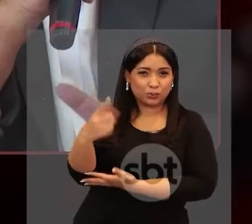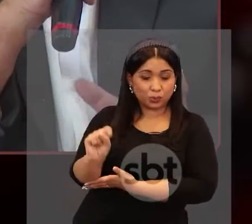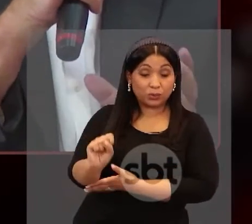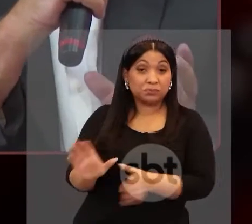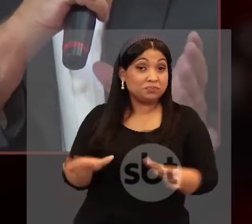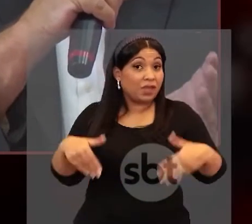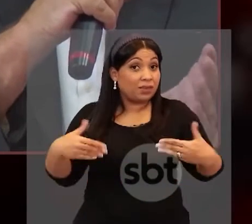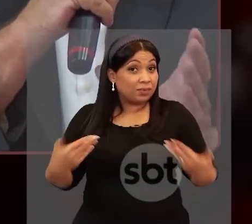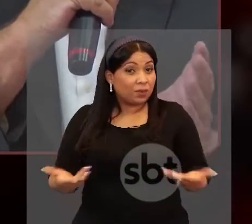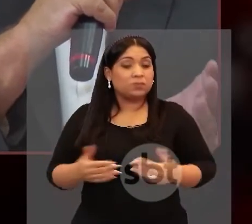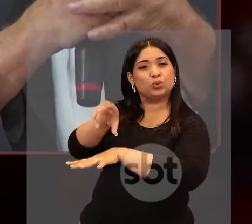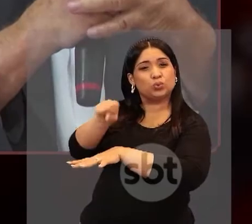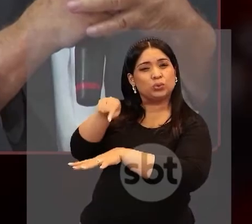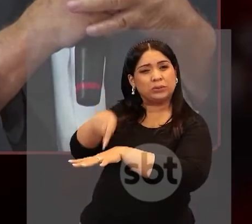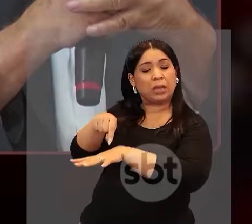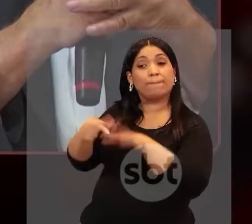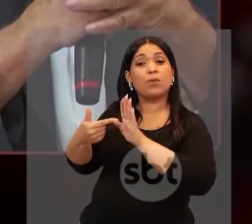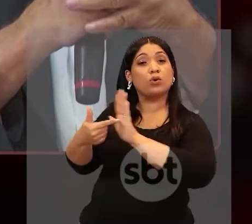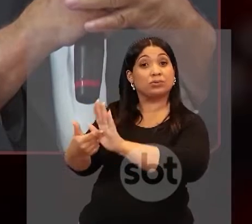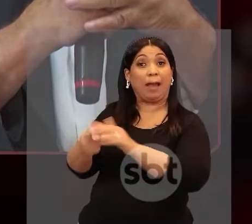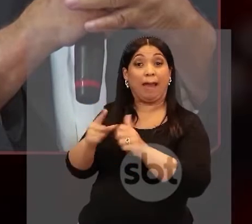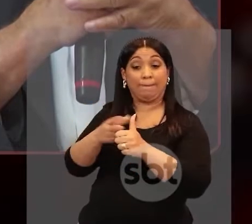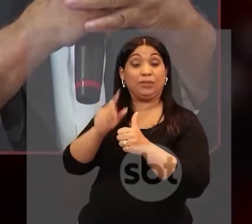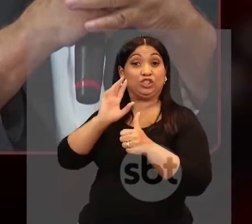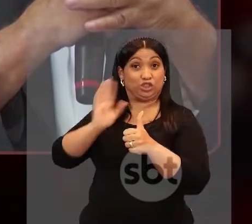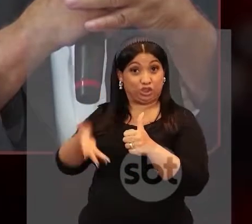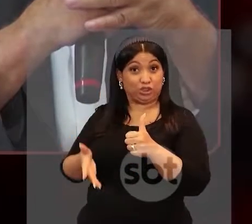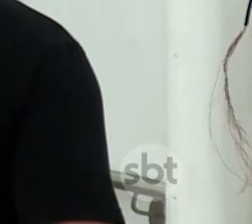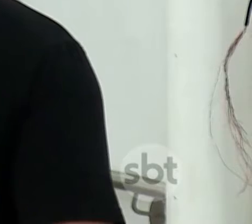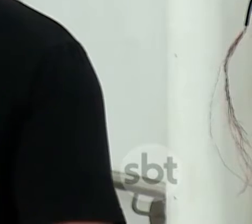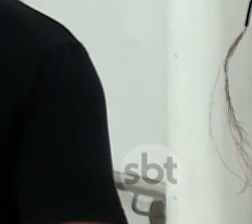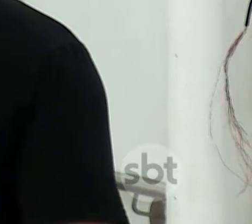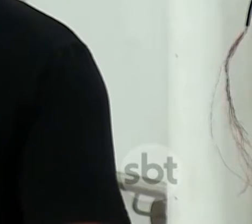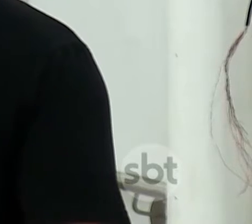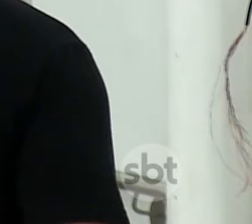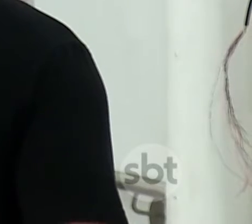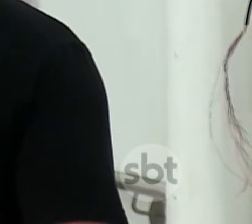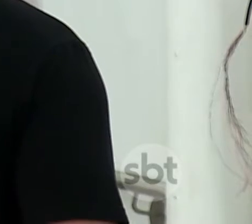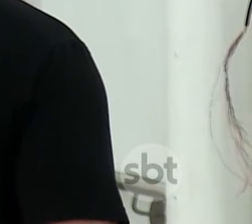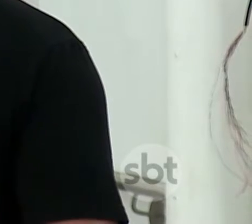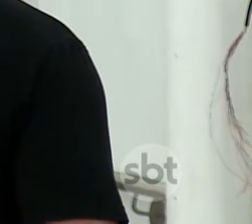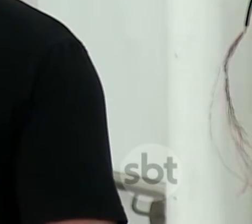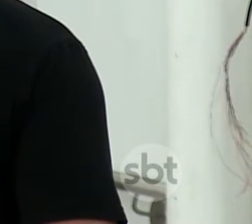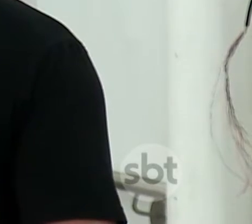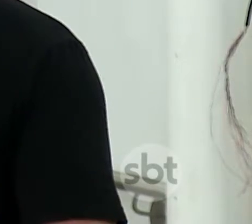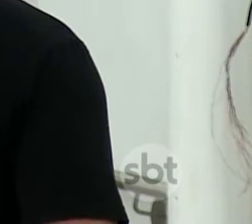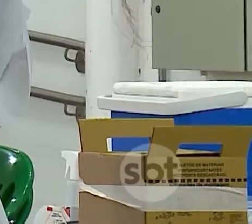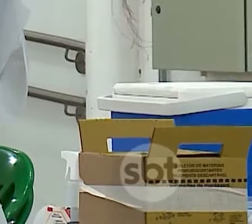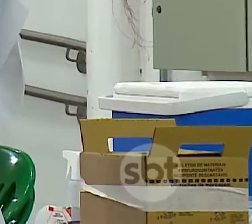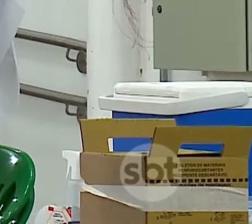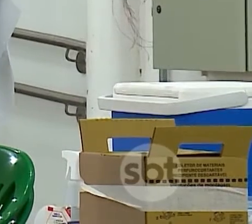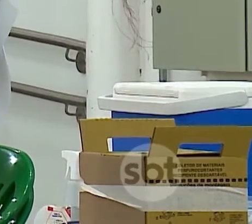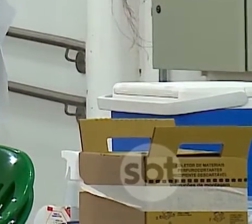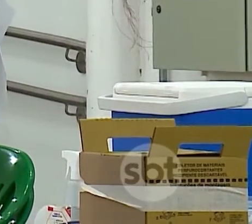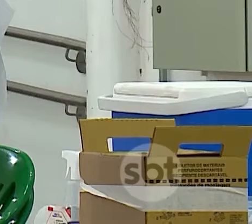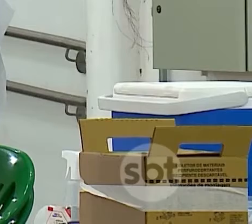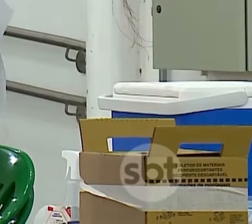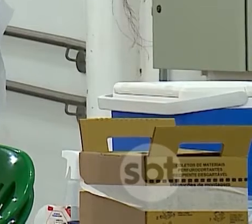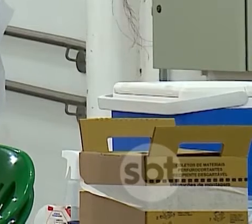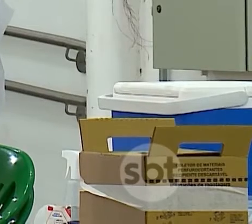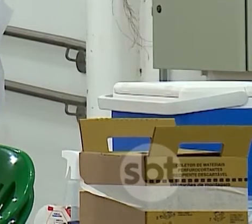preocupação da chegada de uma nova variante à cidade e que a imunização completa de boa parte da população é a arma